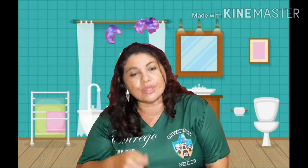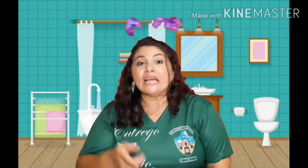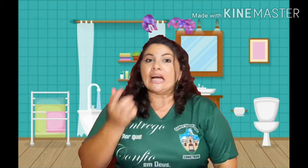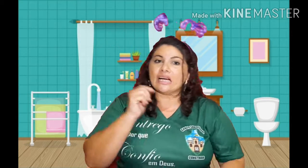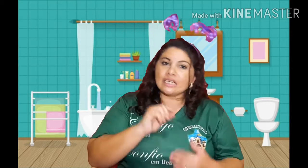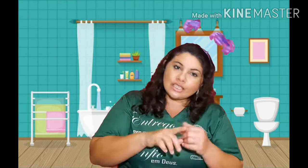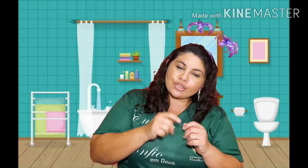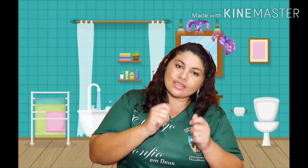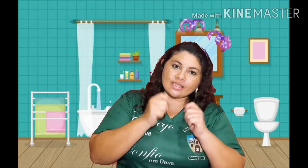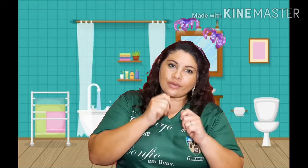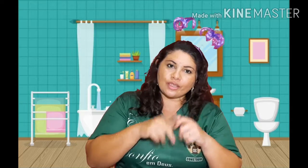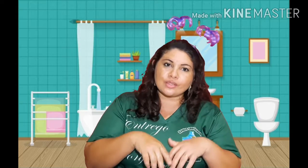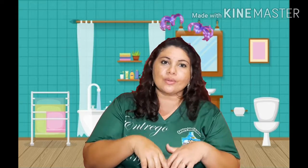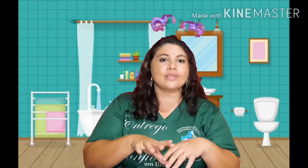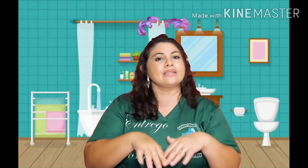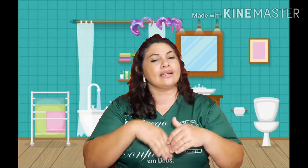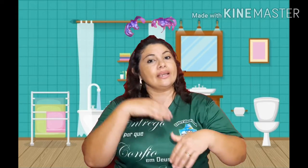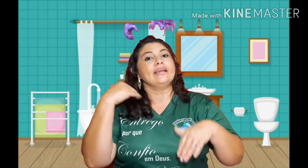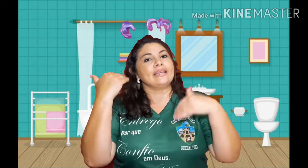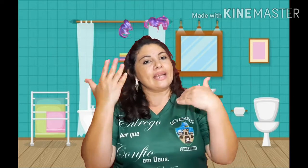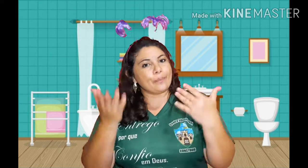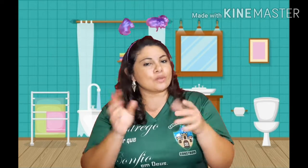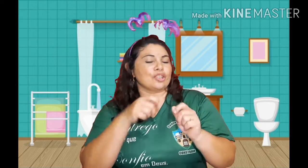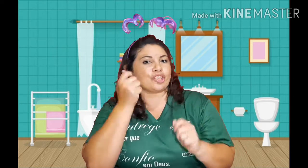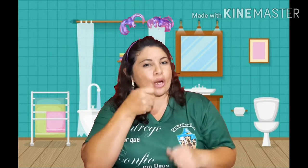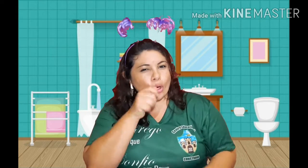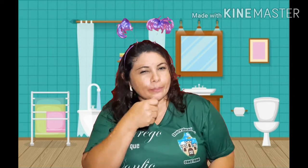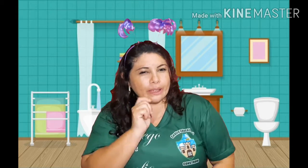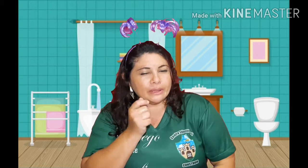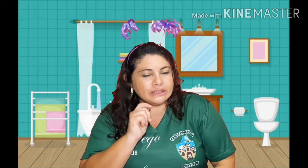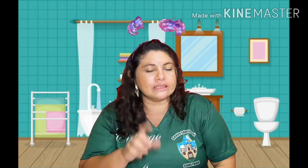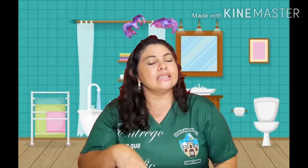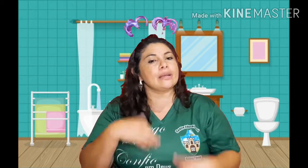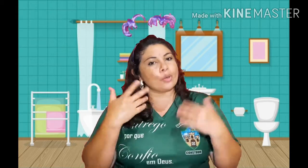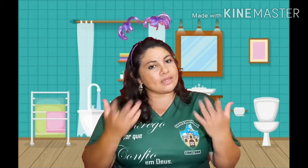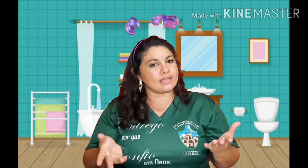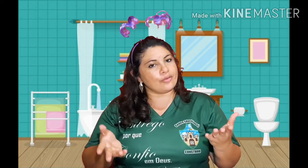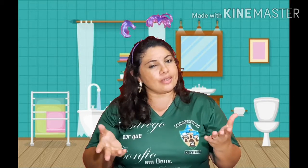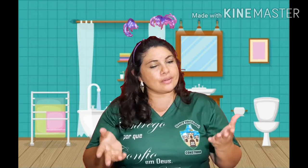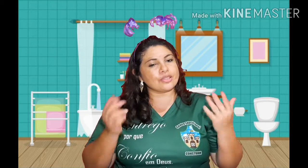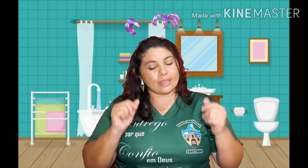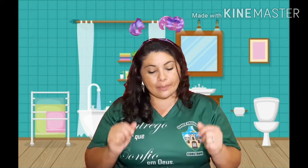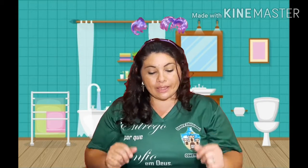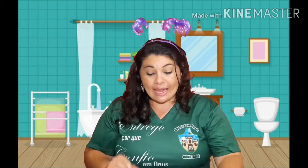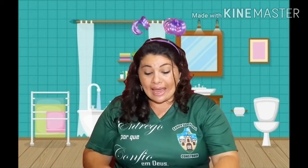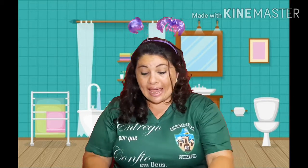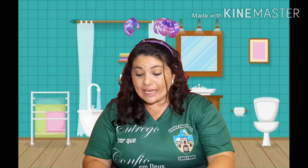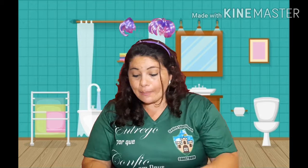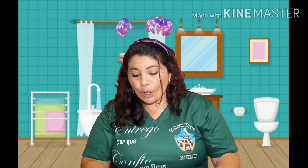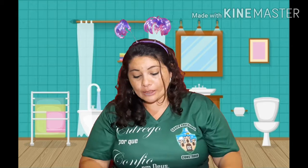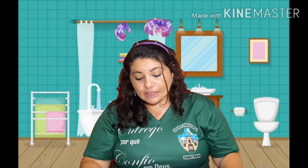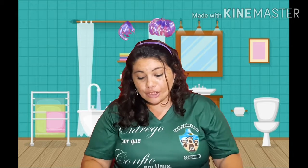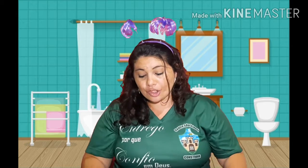dentinho antes das refeições, né? E depois, quando a gente acorda pela manhã e depois das refeições também,